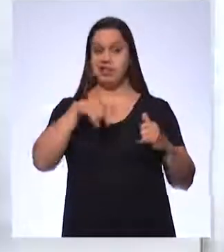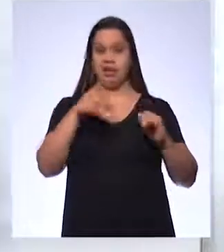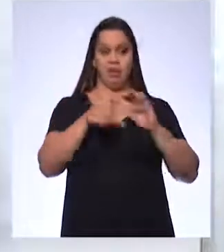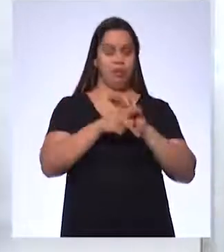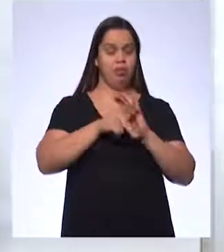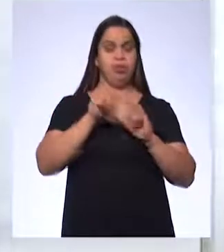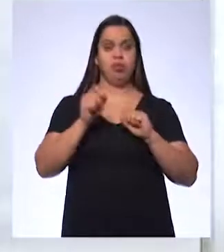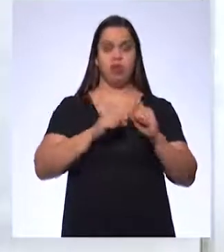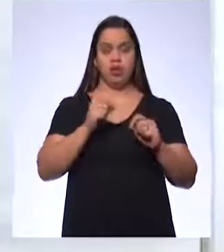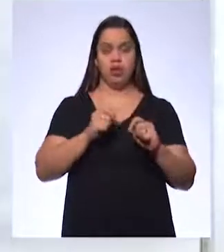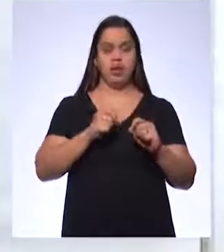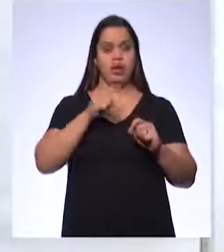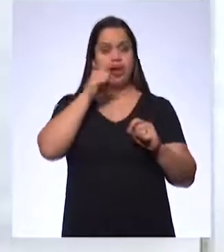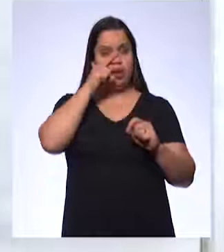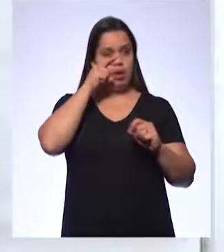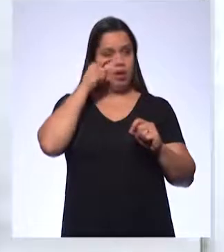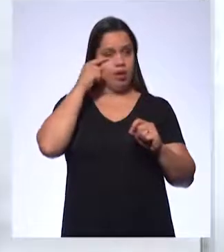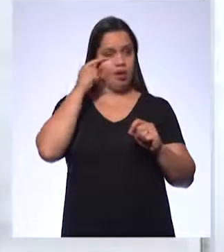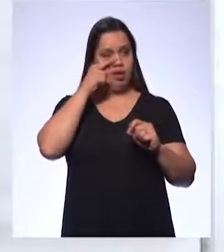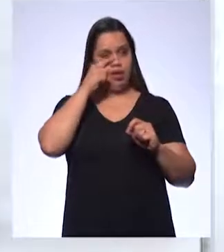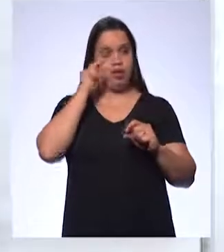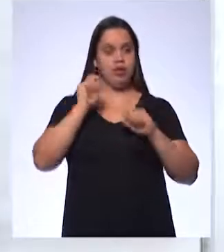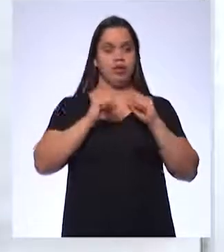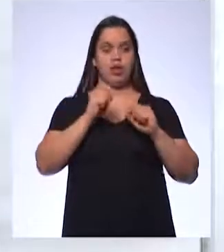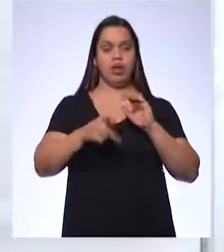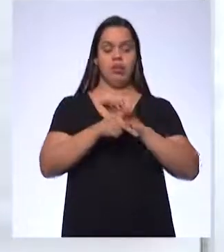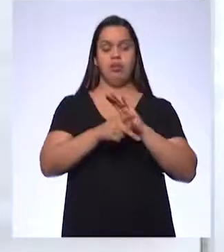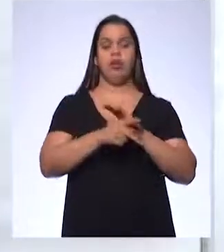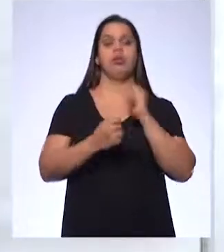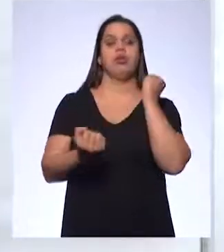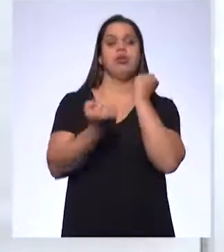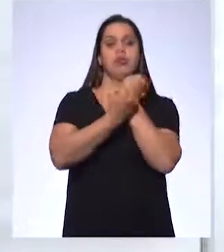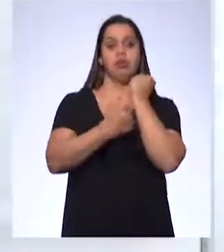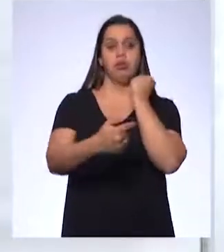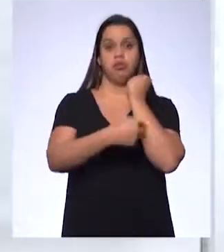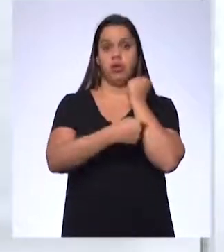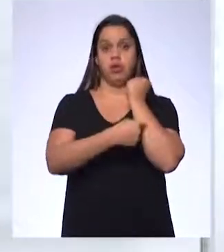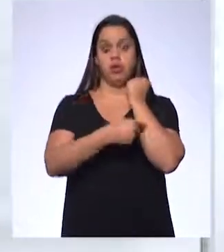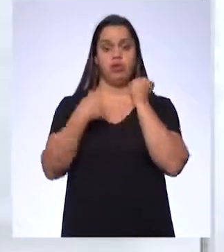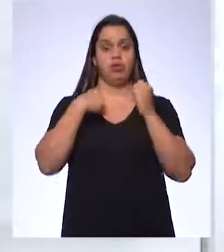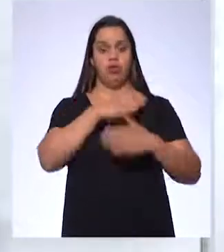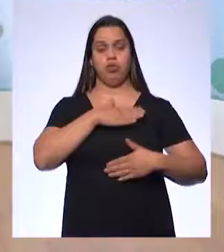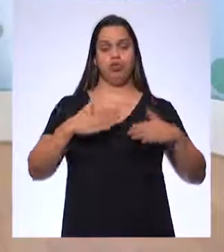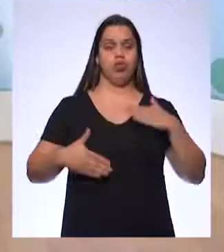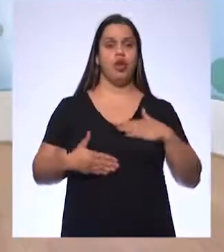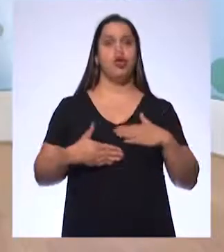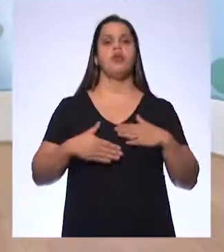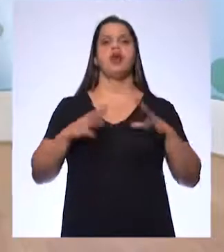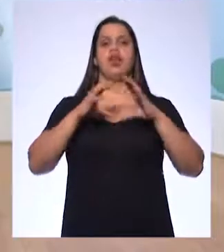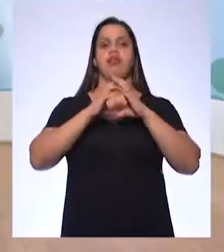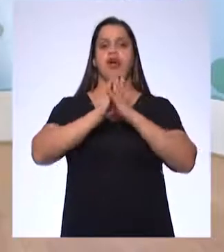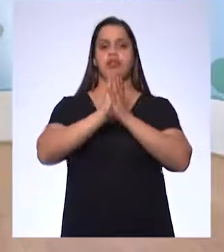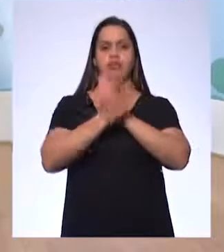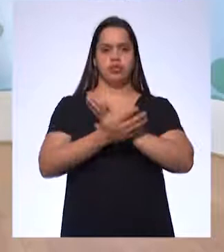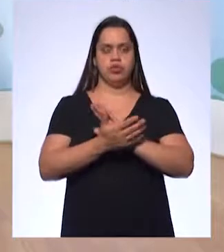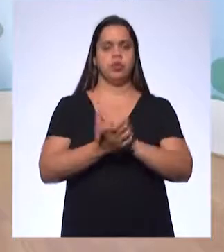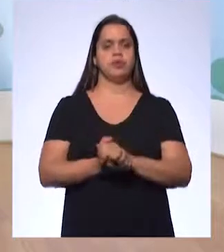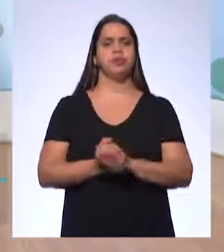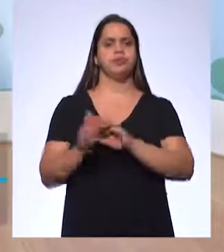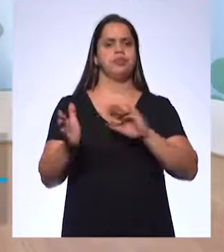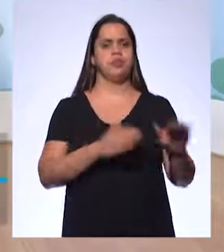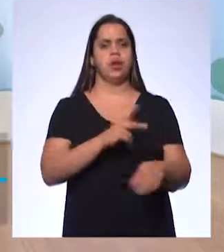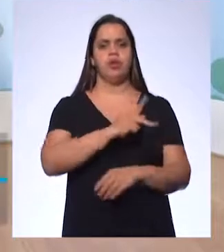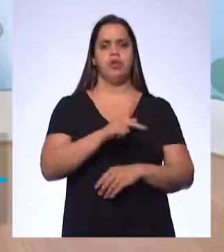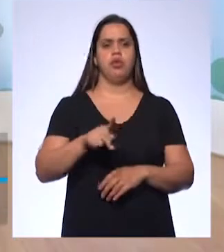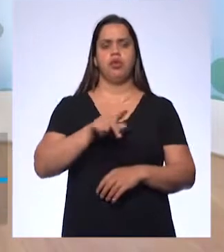de proteção do nosso corpo, ela vai destruir para aquilo não atacar o nosso corpo. Tá Obrigado, bom? professor. A professora Suzete tinha